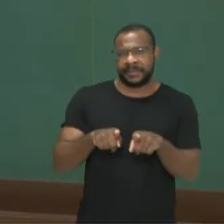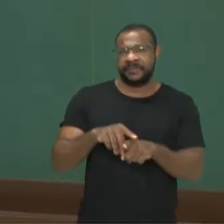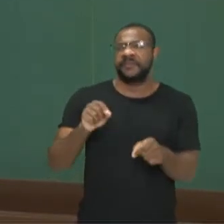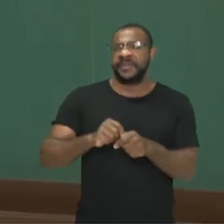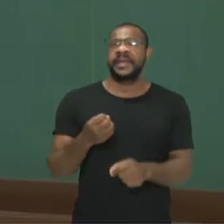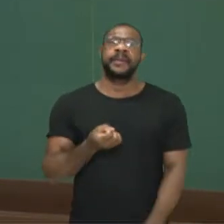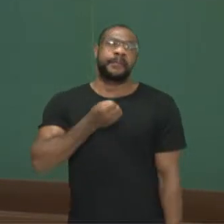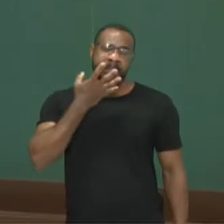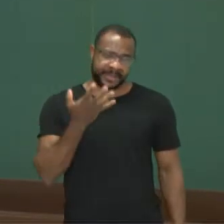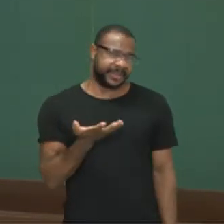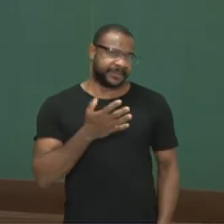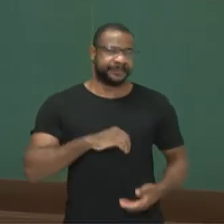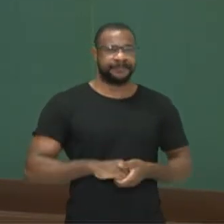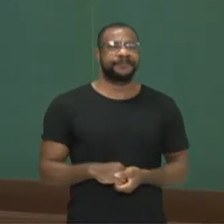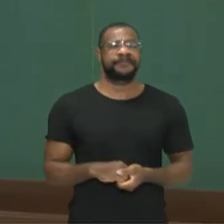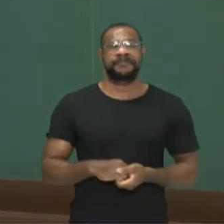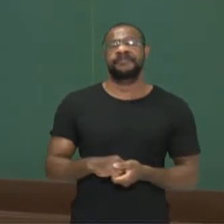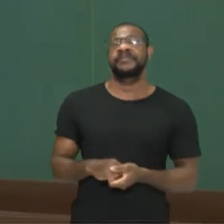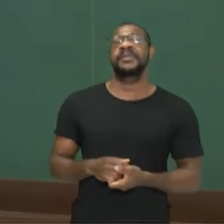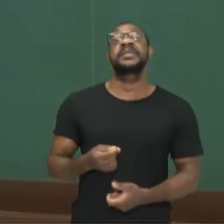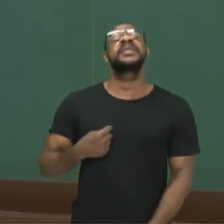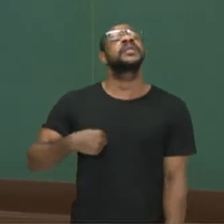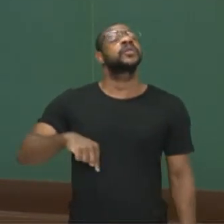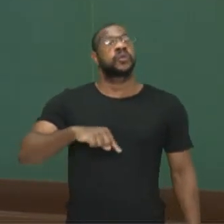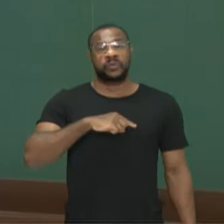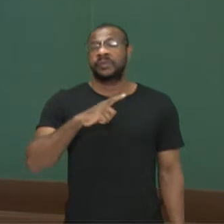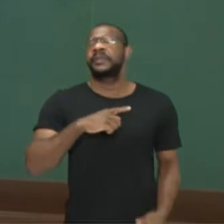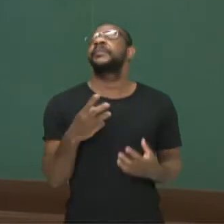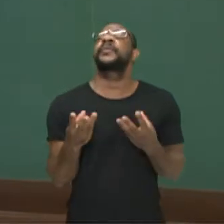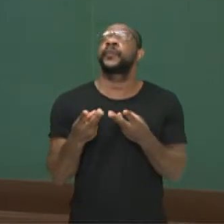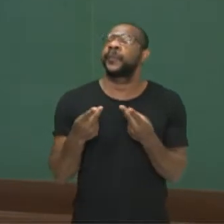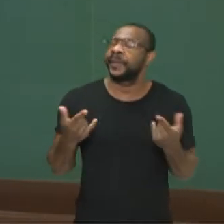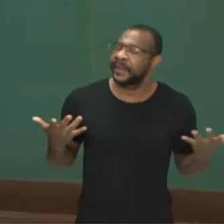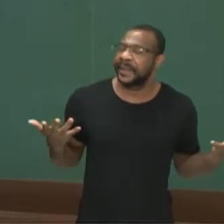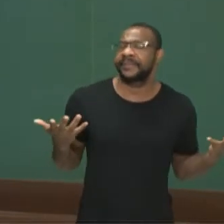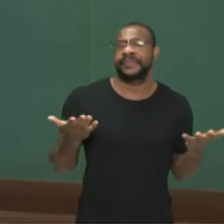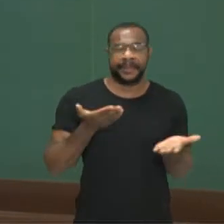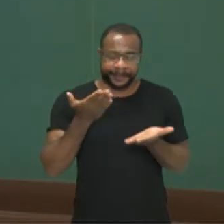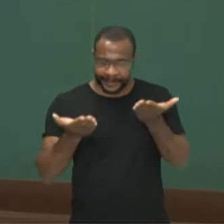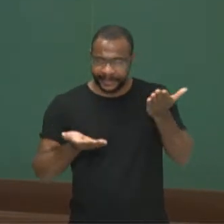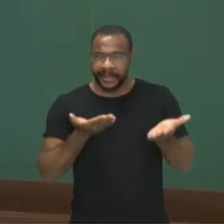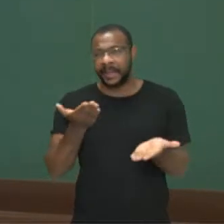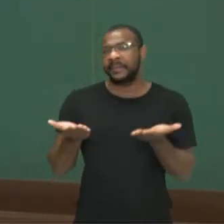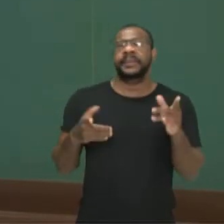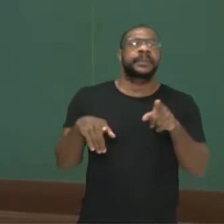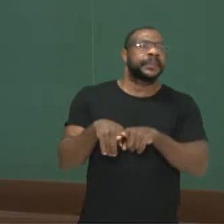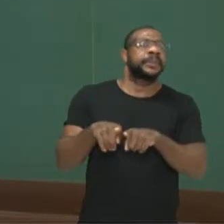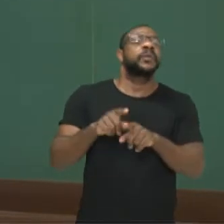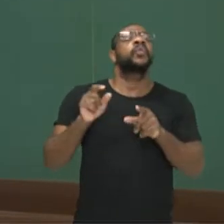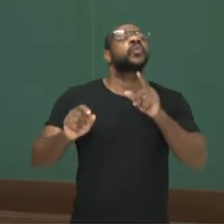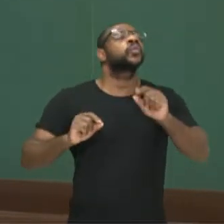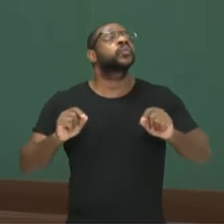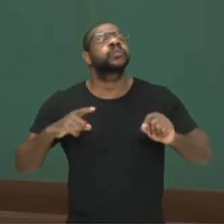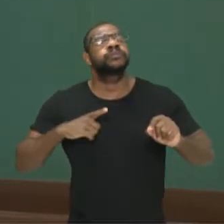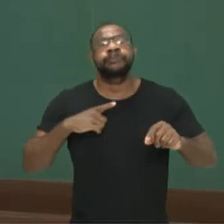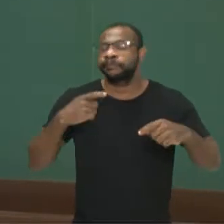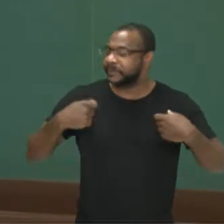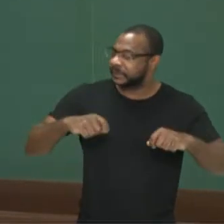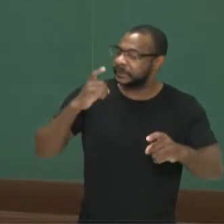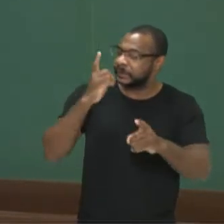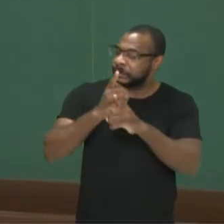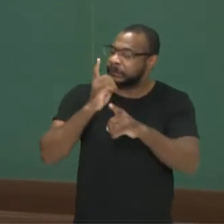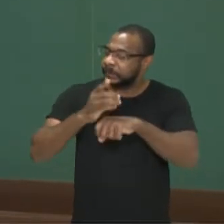bem algo. E todos temos qualidades e habilidades. O que nos resta? Descobrir